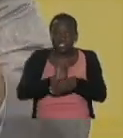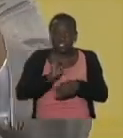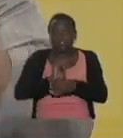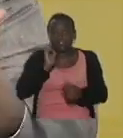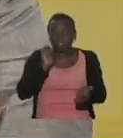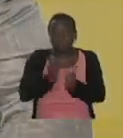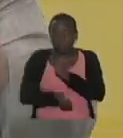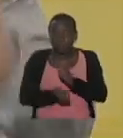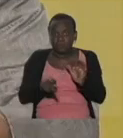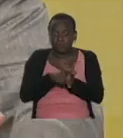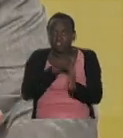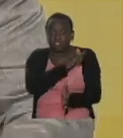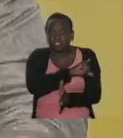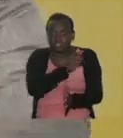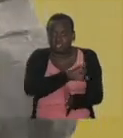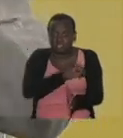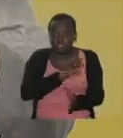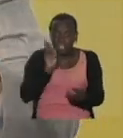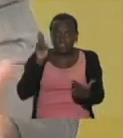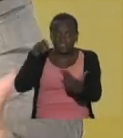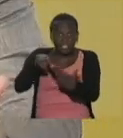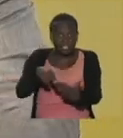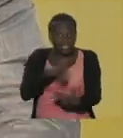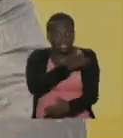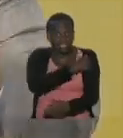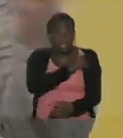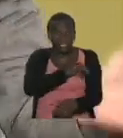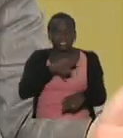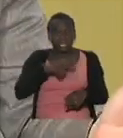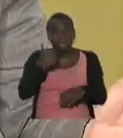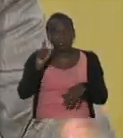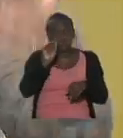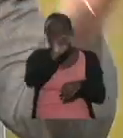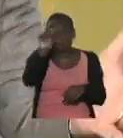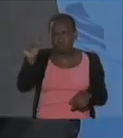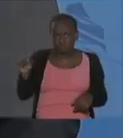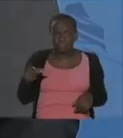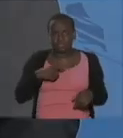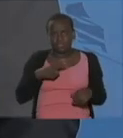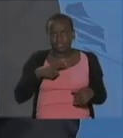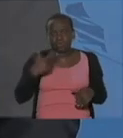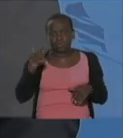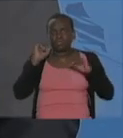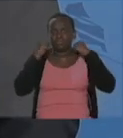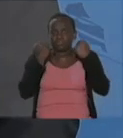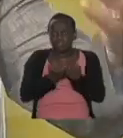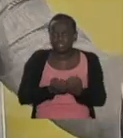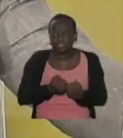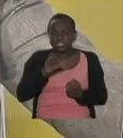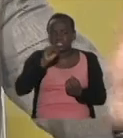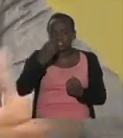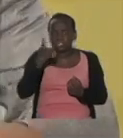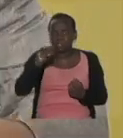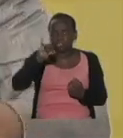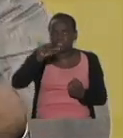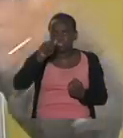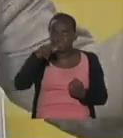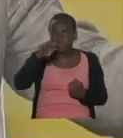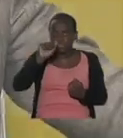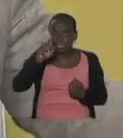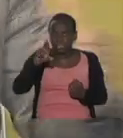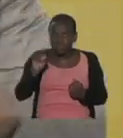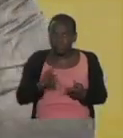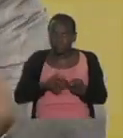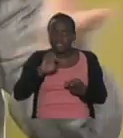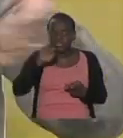ser o estádio de futebol do Rio de referência do Rio de Janeiro temos outros estádios temos temos outros estádios temos o São Januário